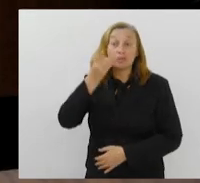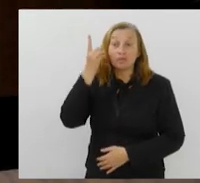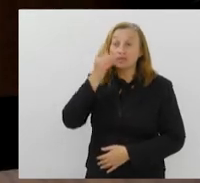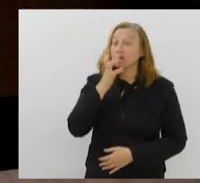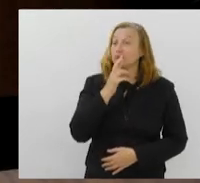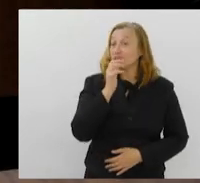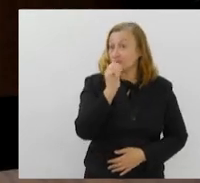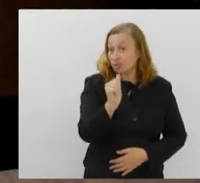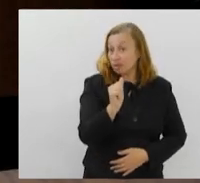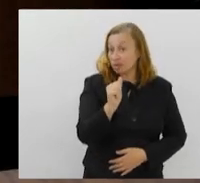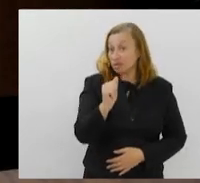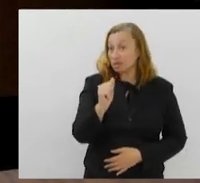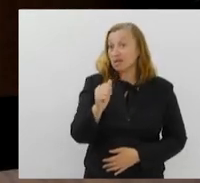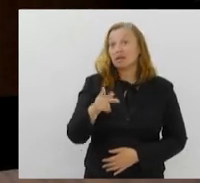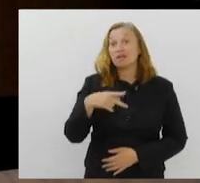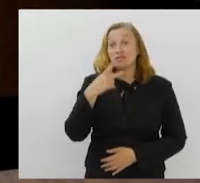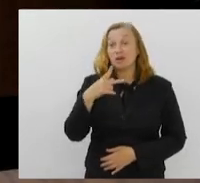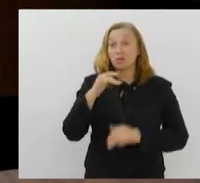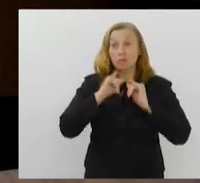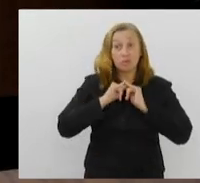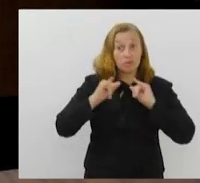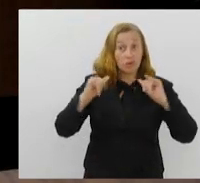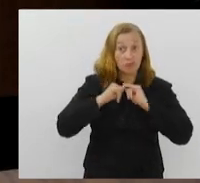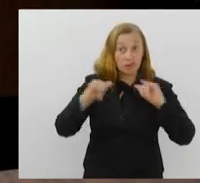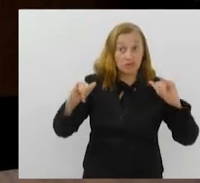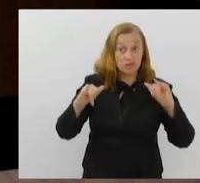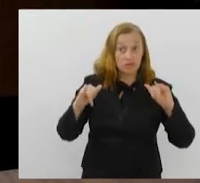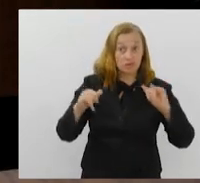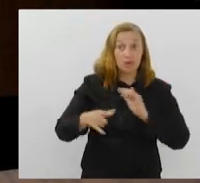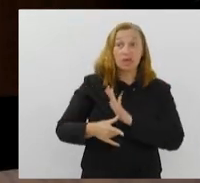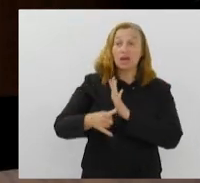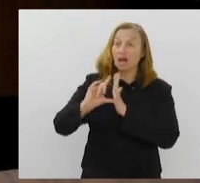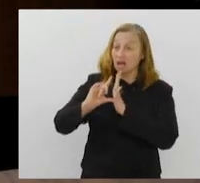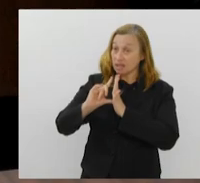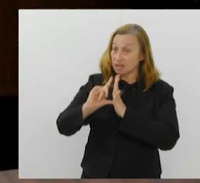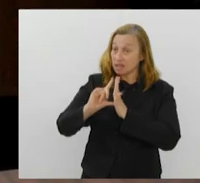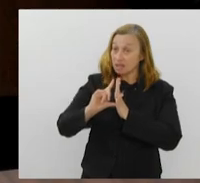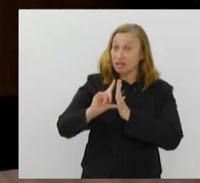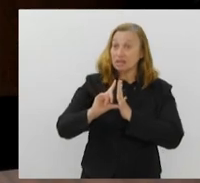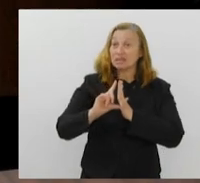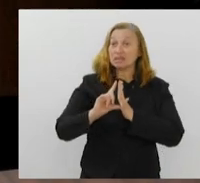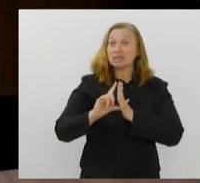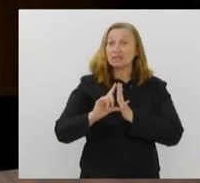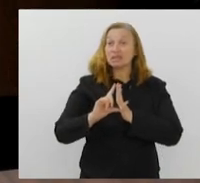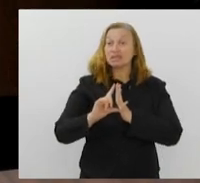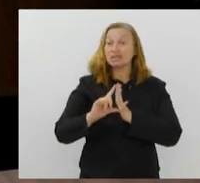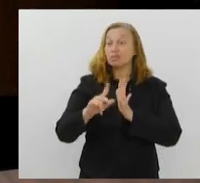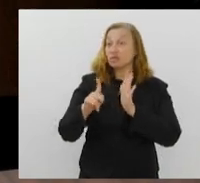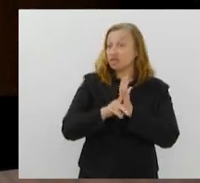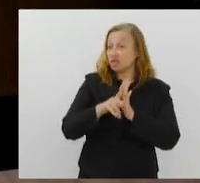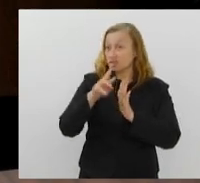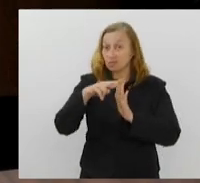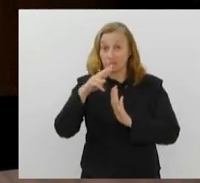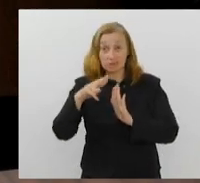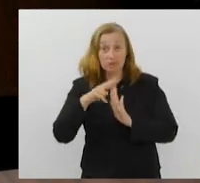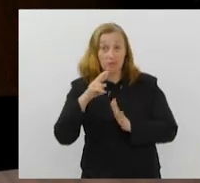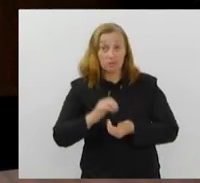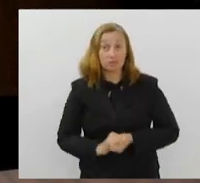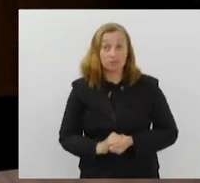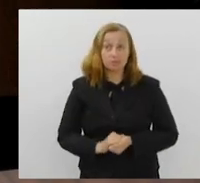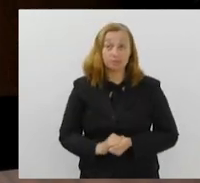Rodrigo Amorim trouxe como notícia, antes de ter esse projeto de resolução,